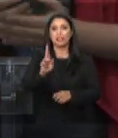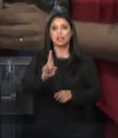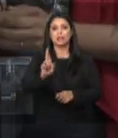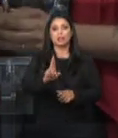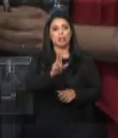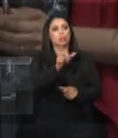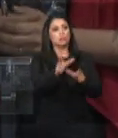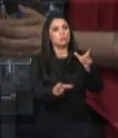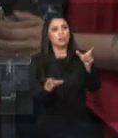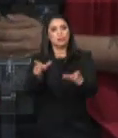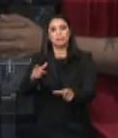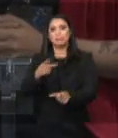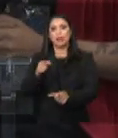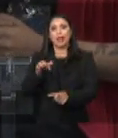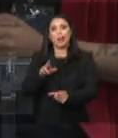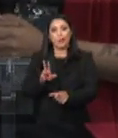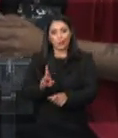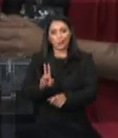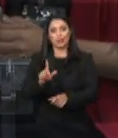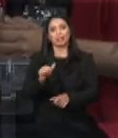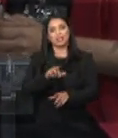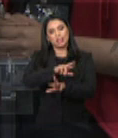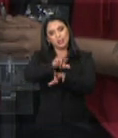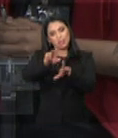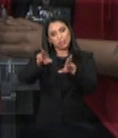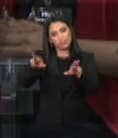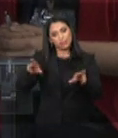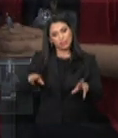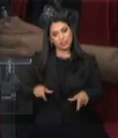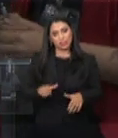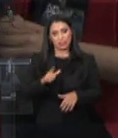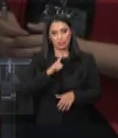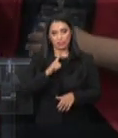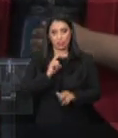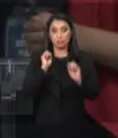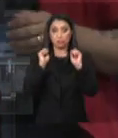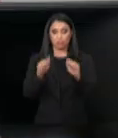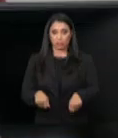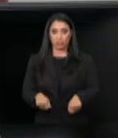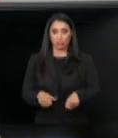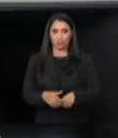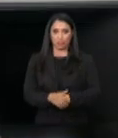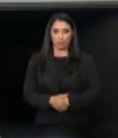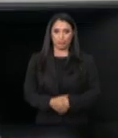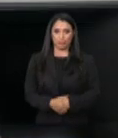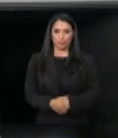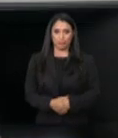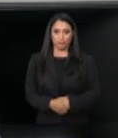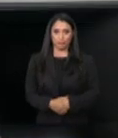pessoas na sua diversidade e na sua potencialidade Muito obrigado